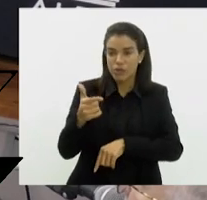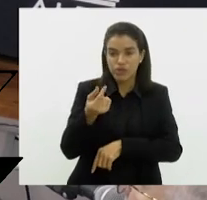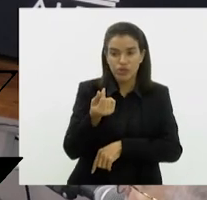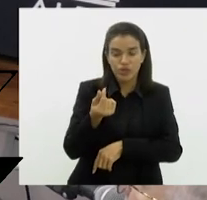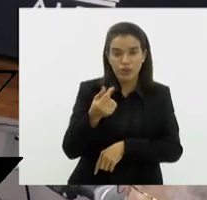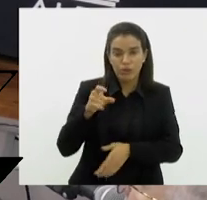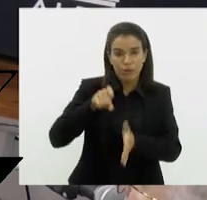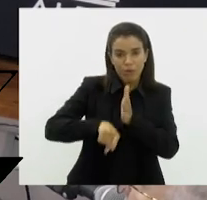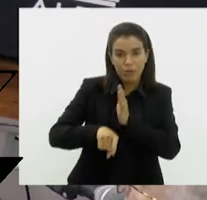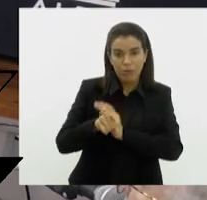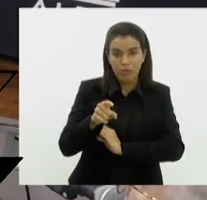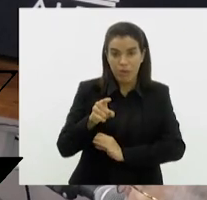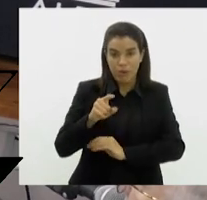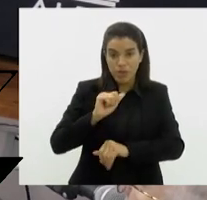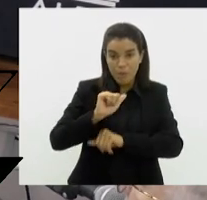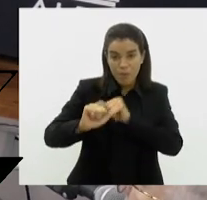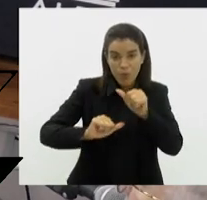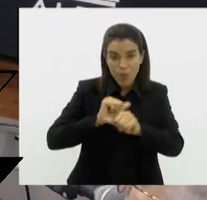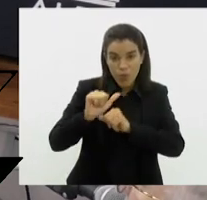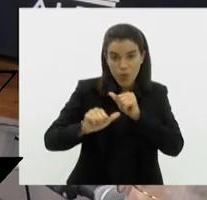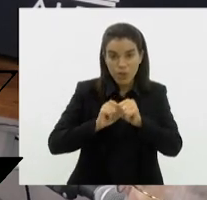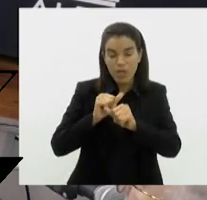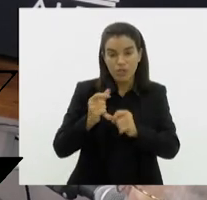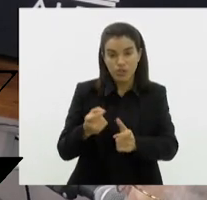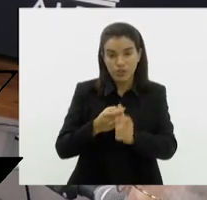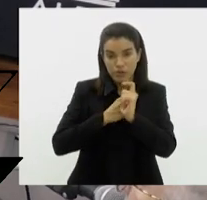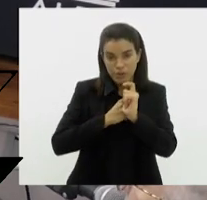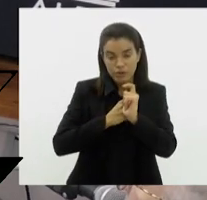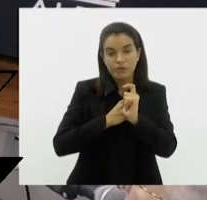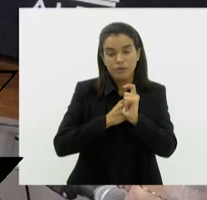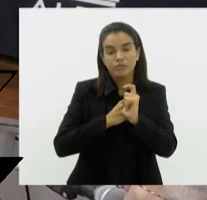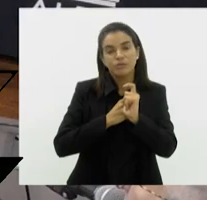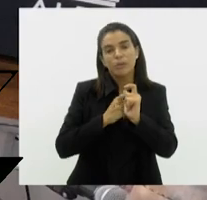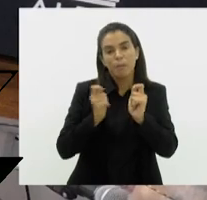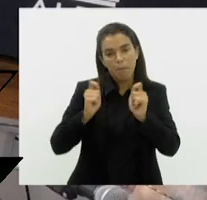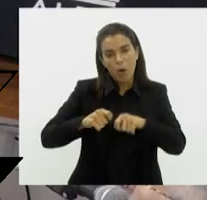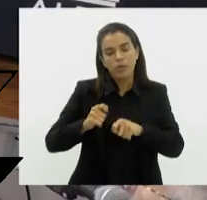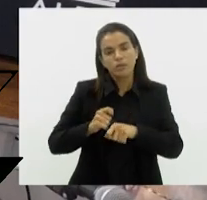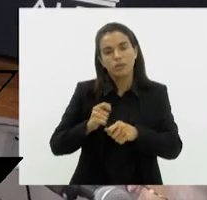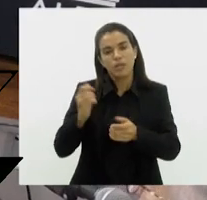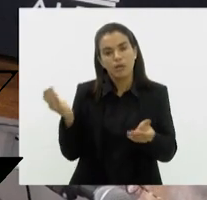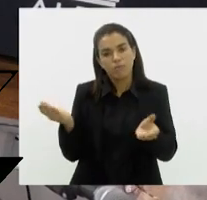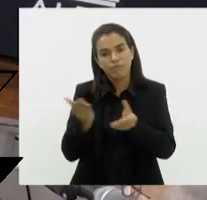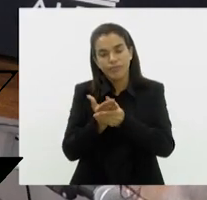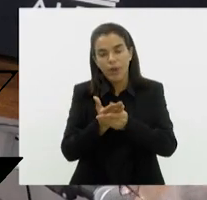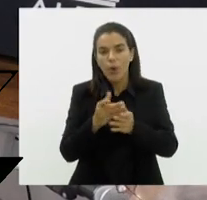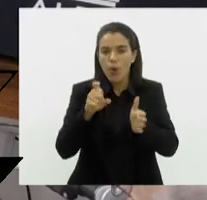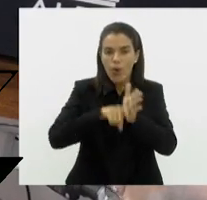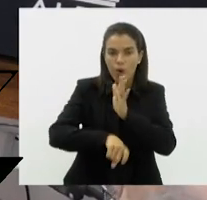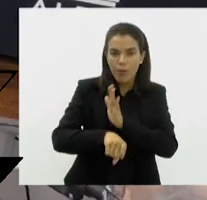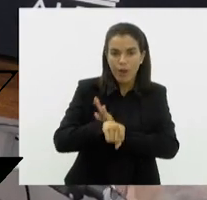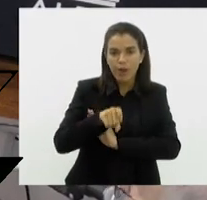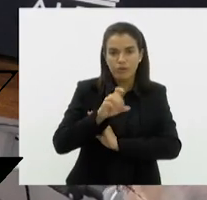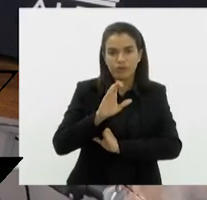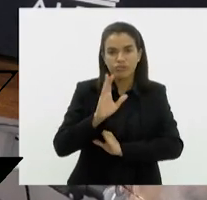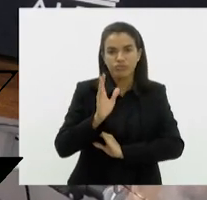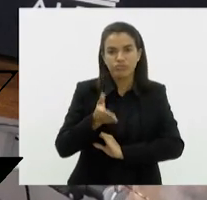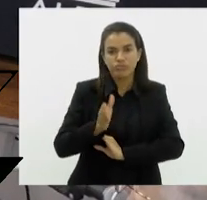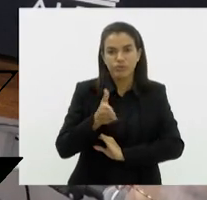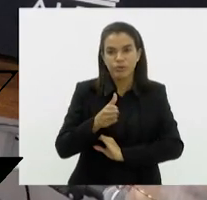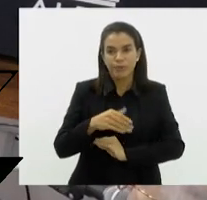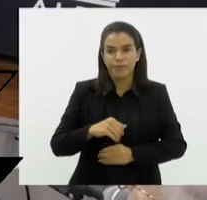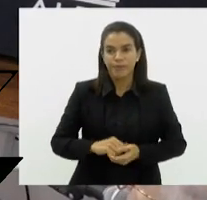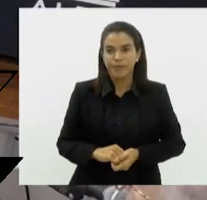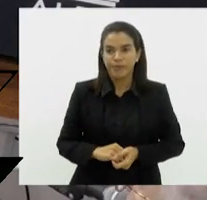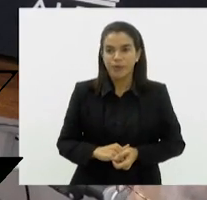o crédito. Uma vez que ele vira precatório efetivamente, a partir daí ele pode ser cobrado a qualquer tempo, não tem mais prescrição, vira um título executivo. Sim. Direto.